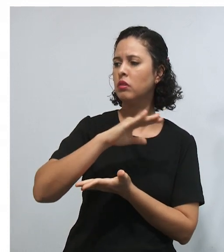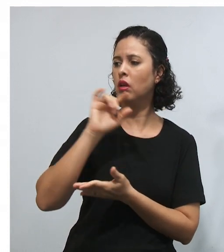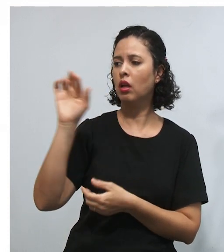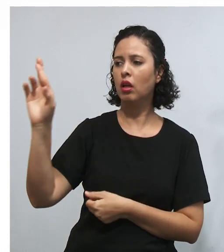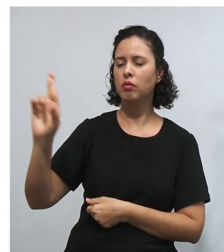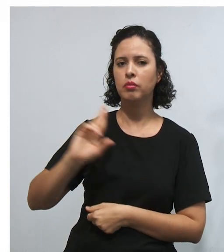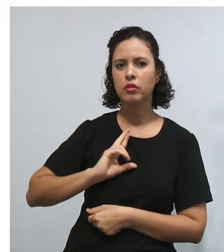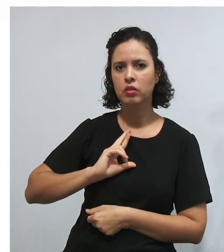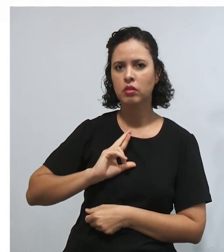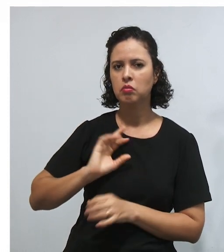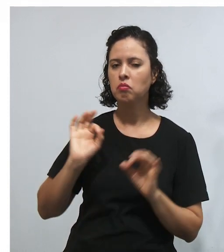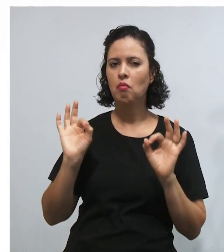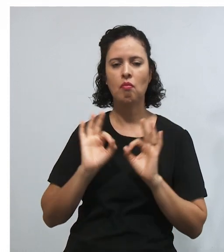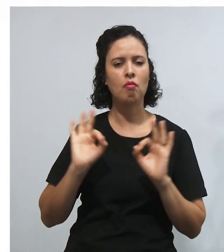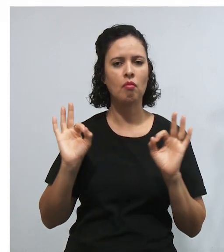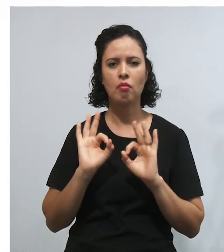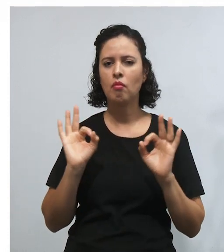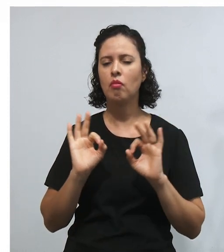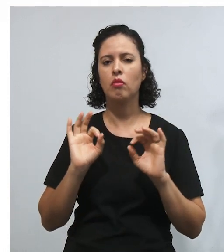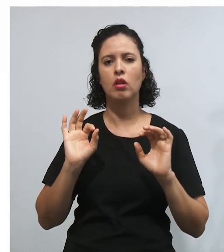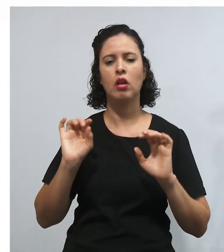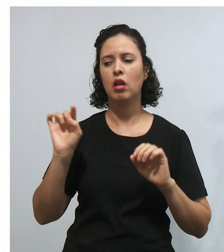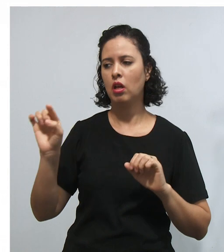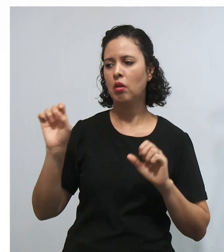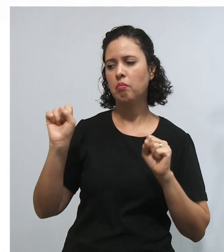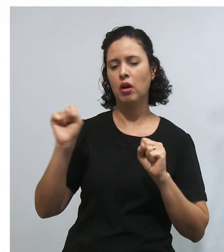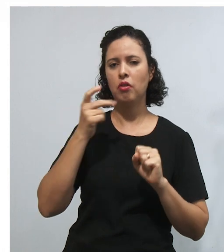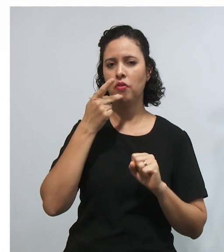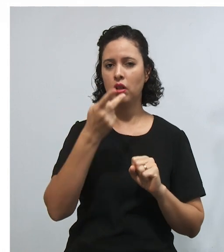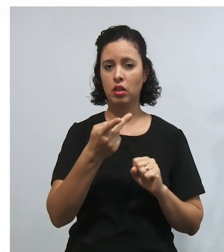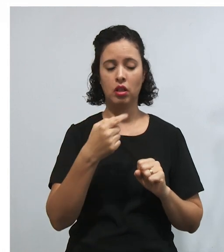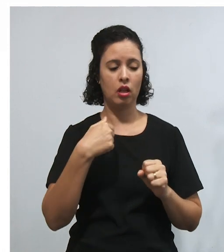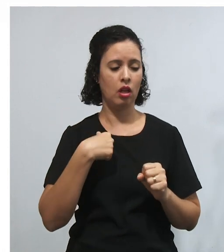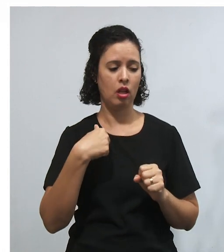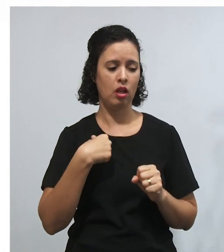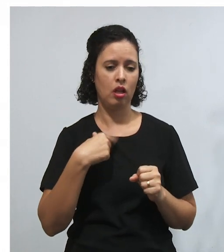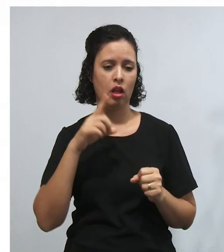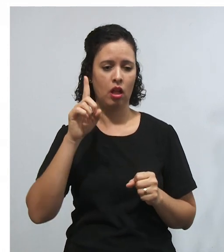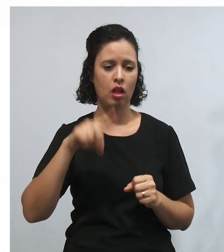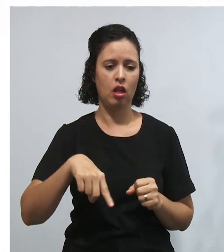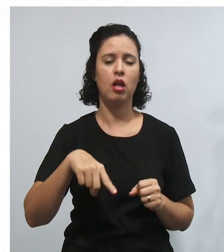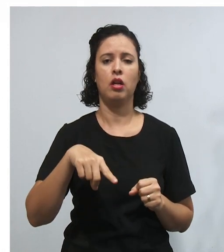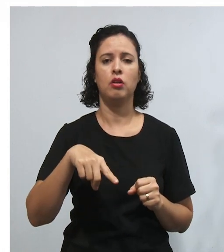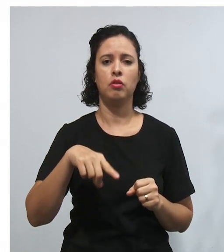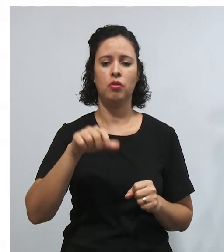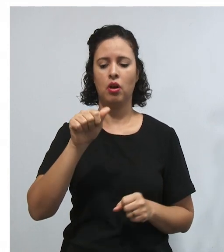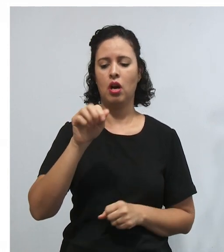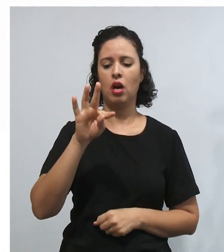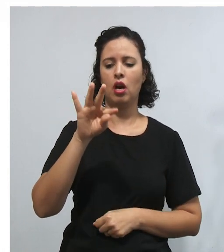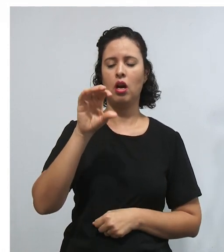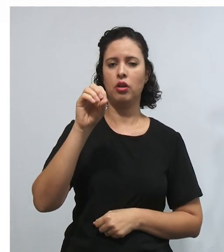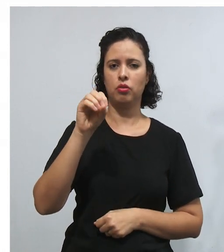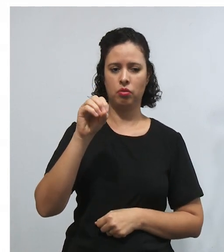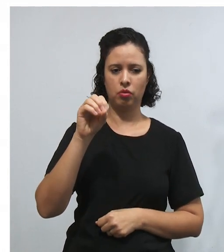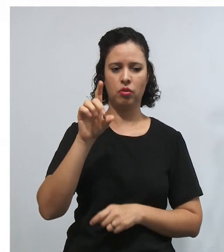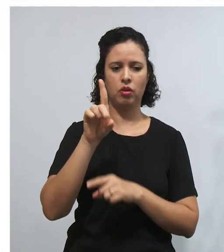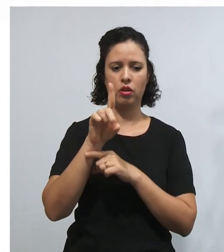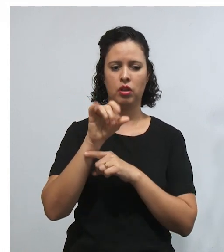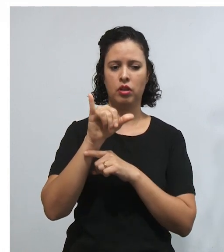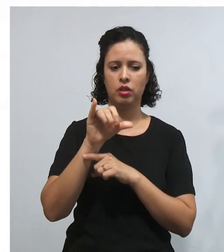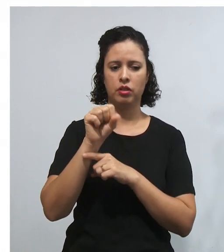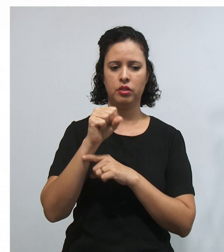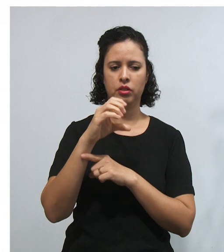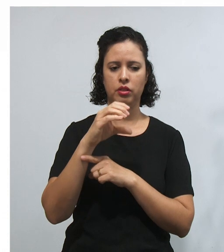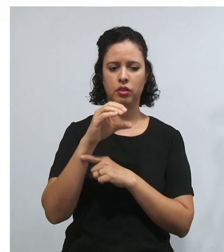tem a obrigação de fundamentar, ele pode falar. Porque é um ato discricionário, né? Ele pode, de livre nomeação e